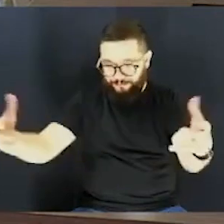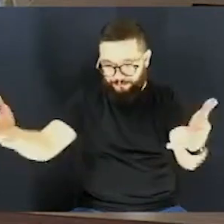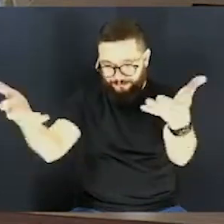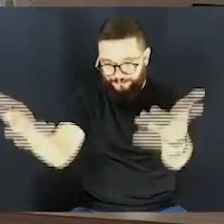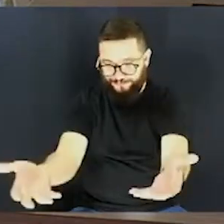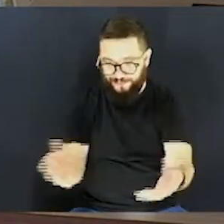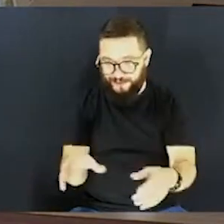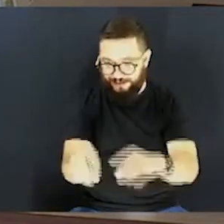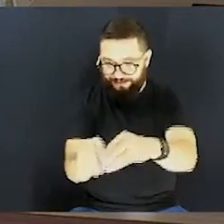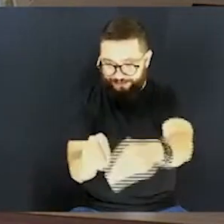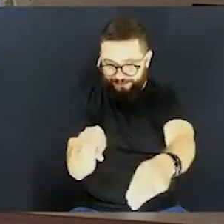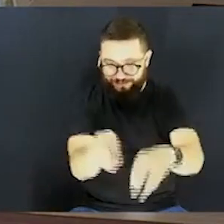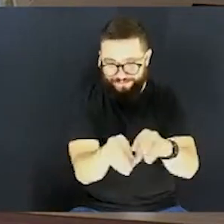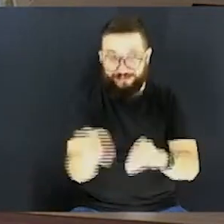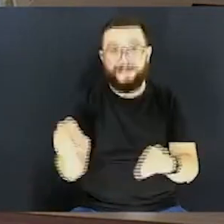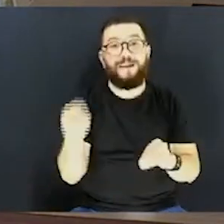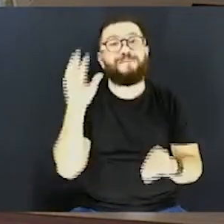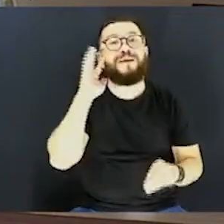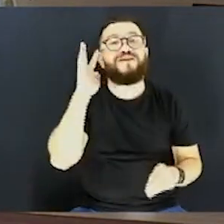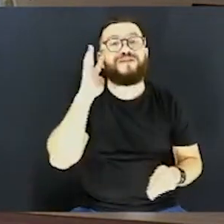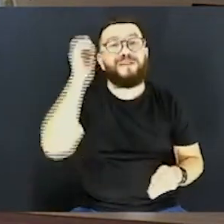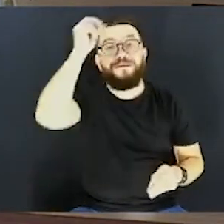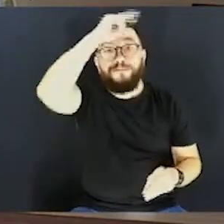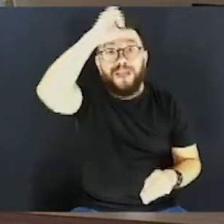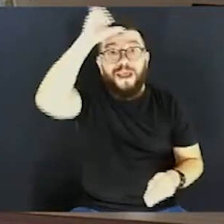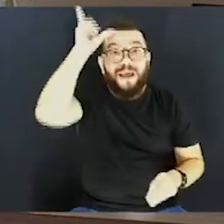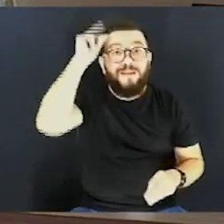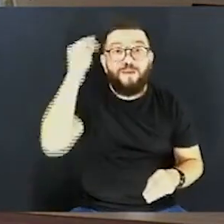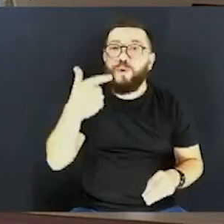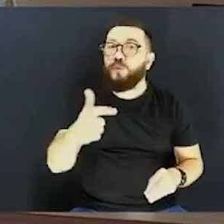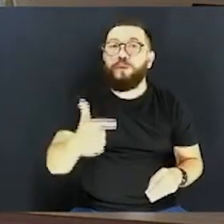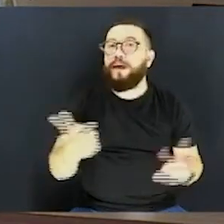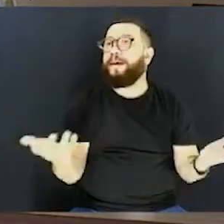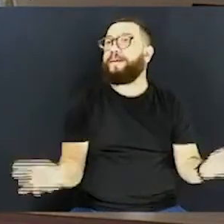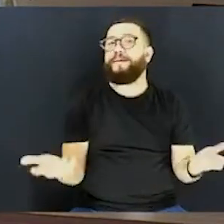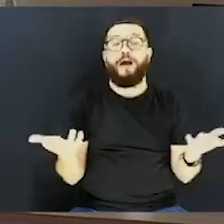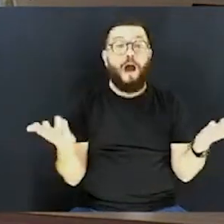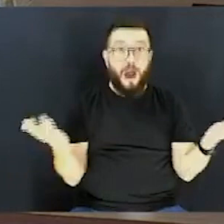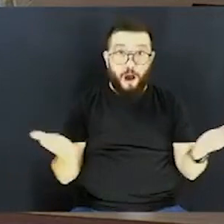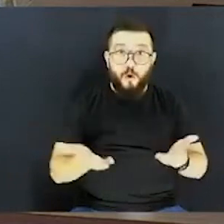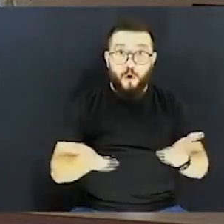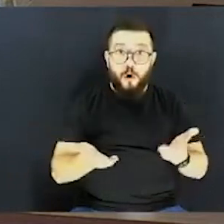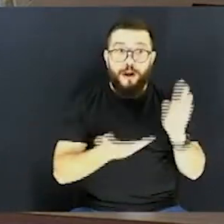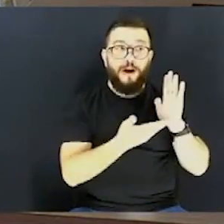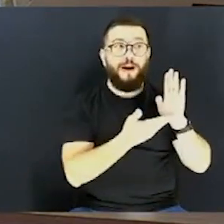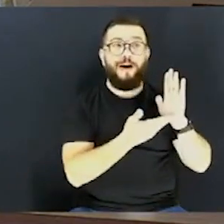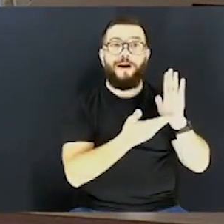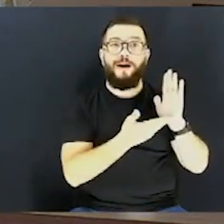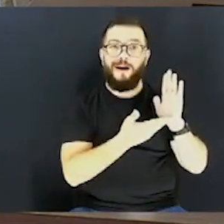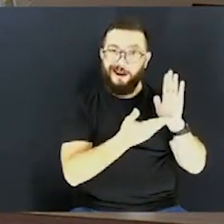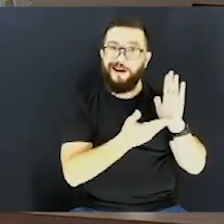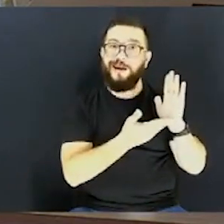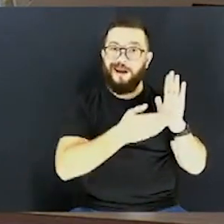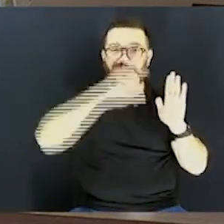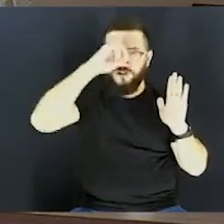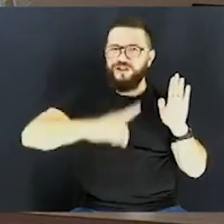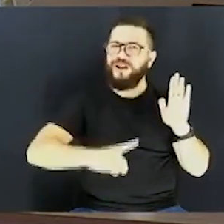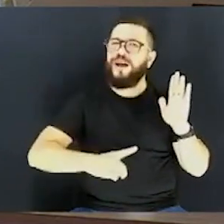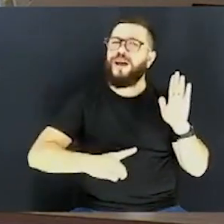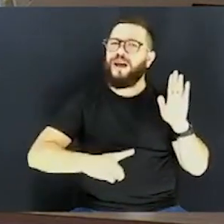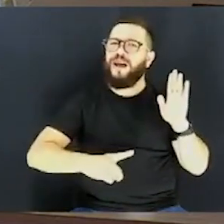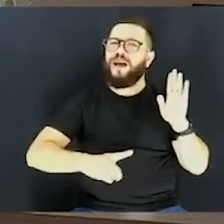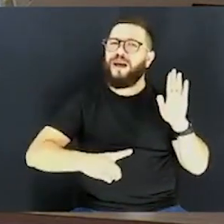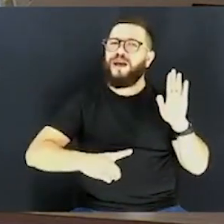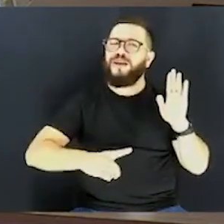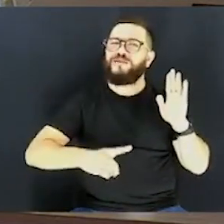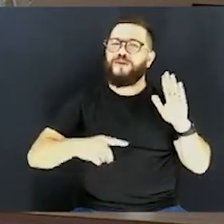Prefeitura Municipal de Curitiba. E agora consta especificamente exatamente isso, vereadora Maria Letícia, colocar